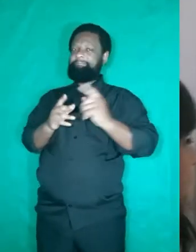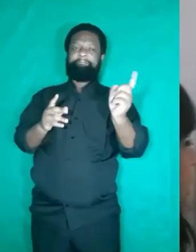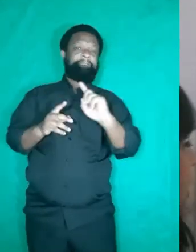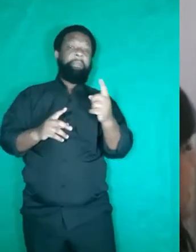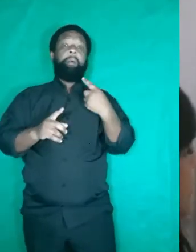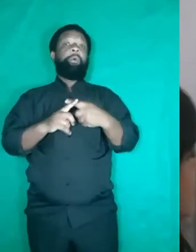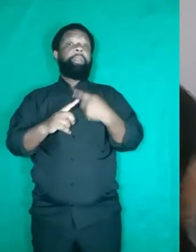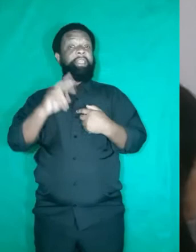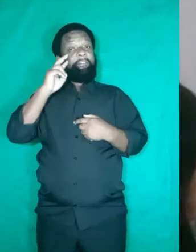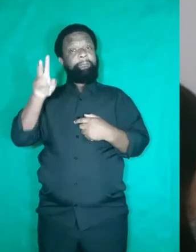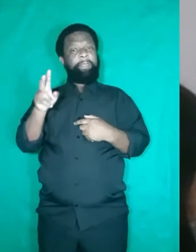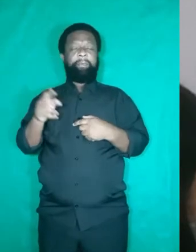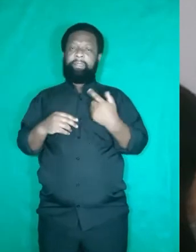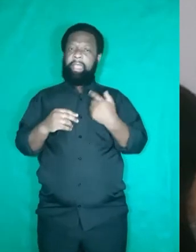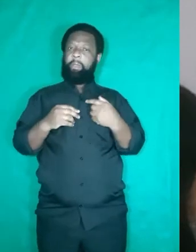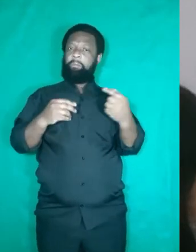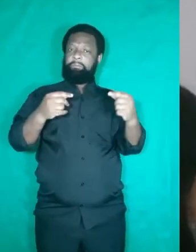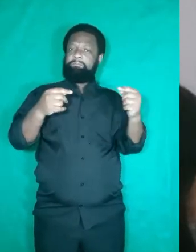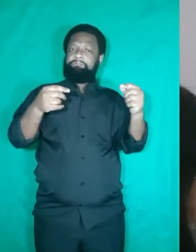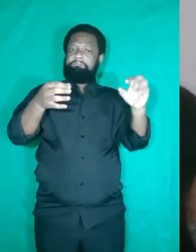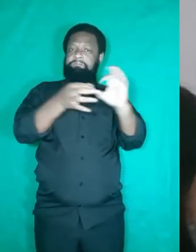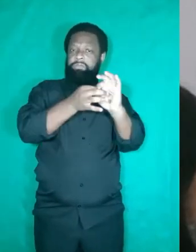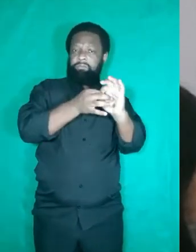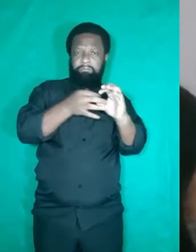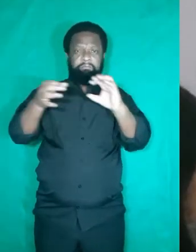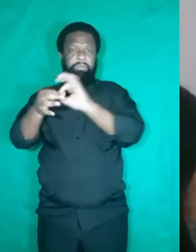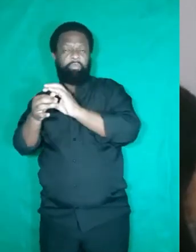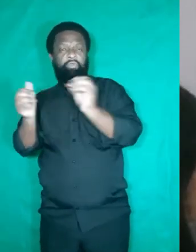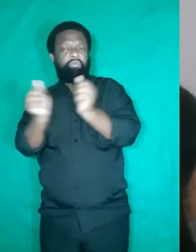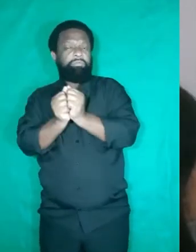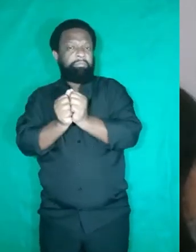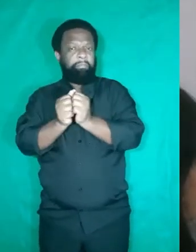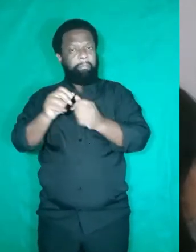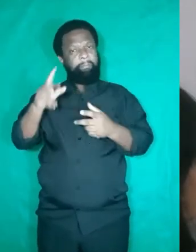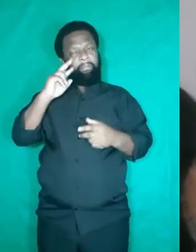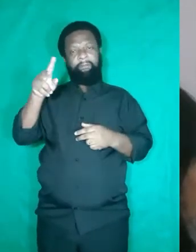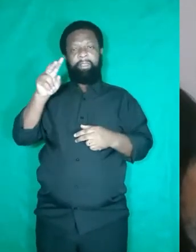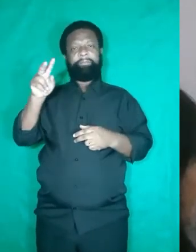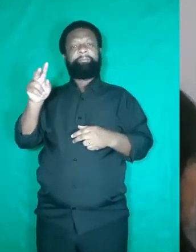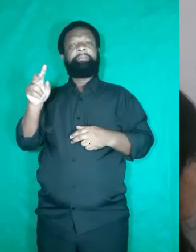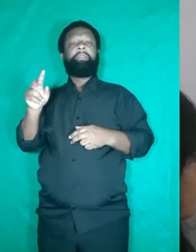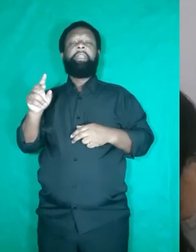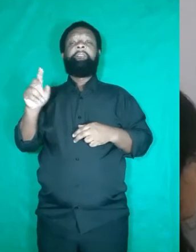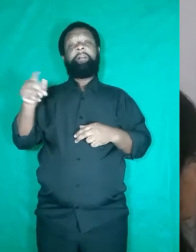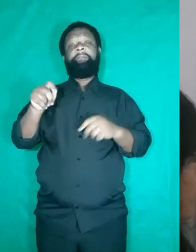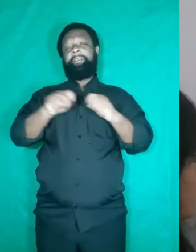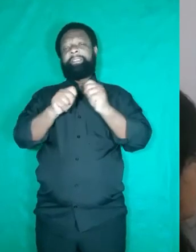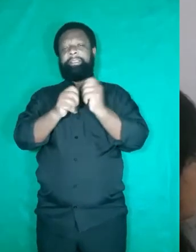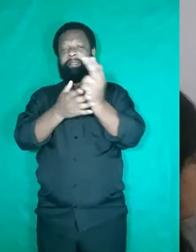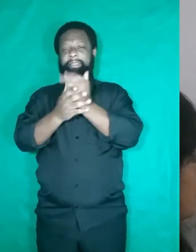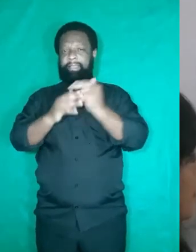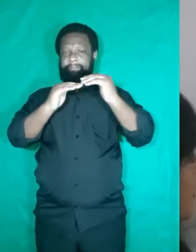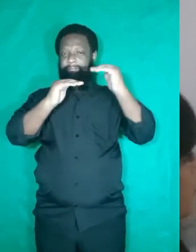aqui, pessoal? Vocês estão vendo que tem um par de elétrons aqui e outro aqui? Eu vou colocar os dois